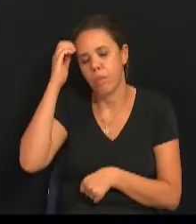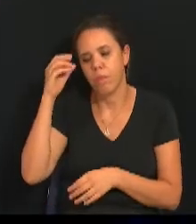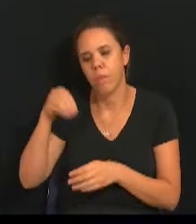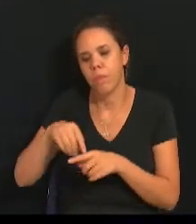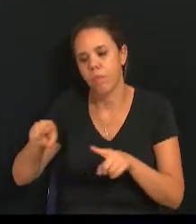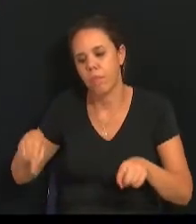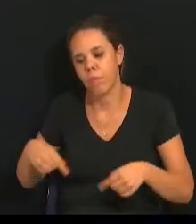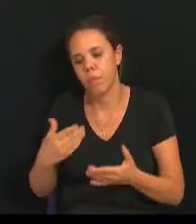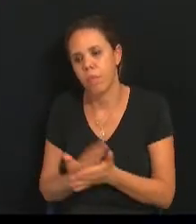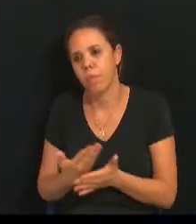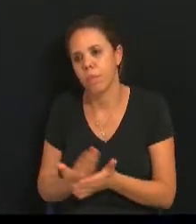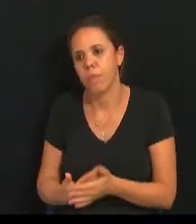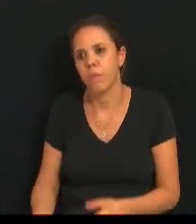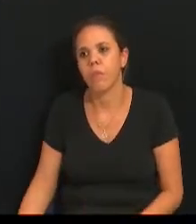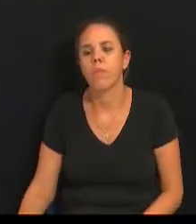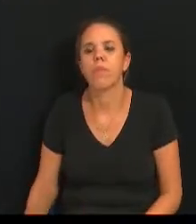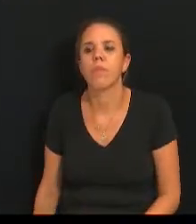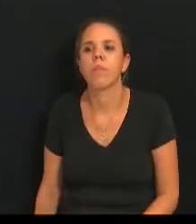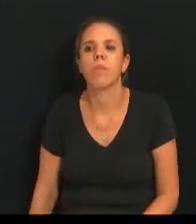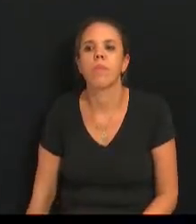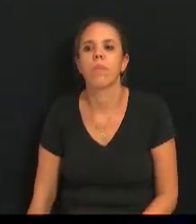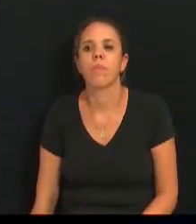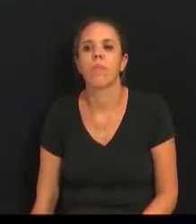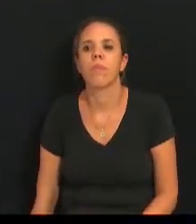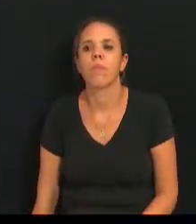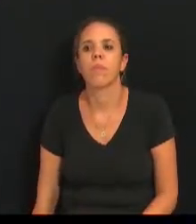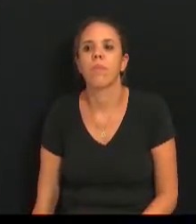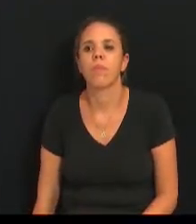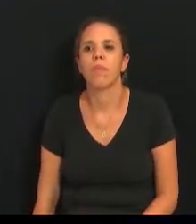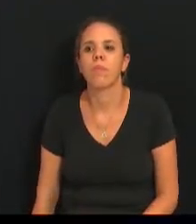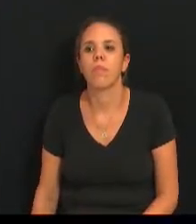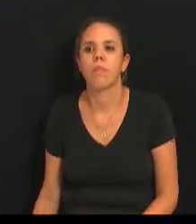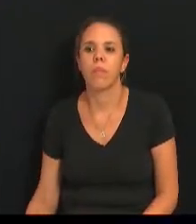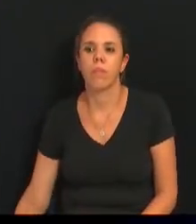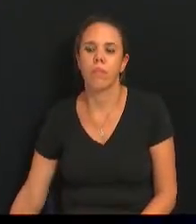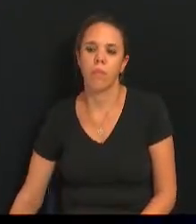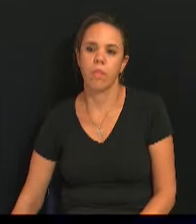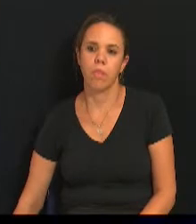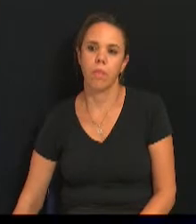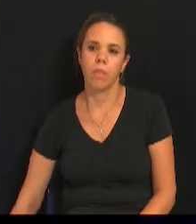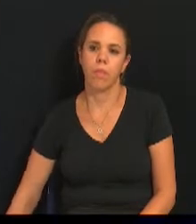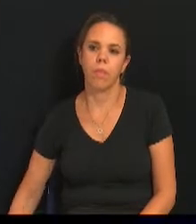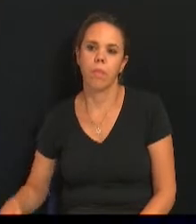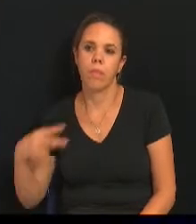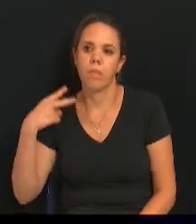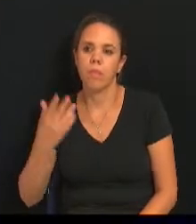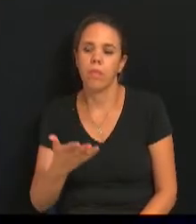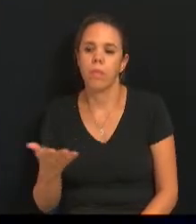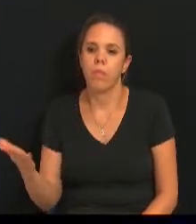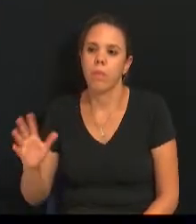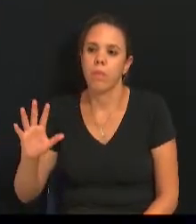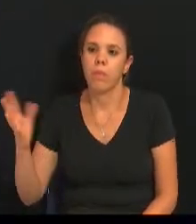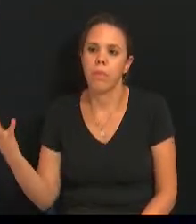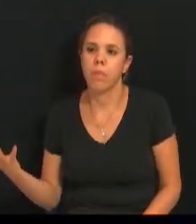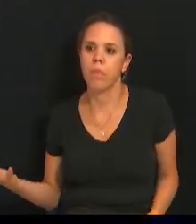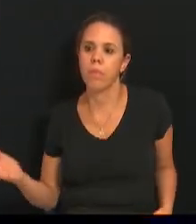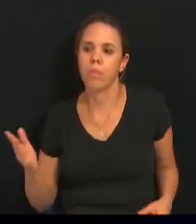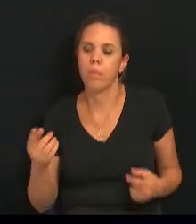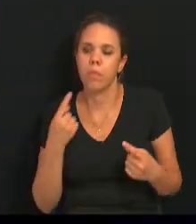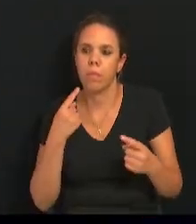aula, né? E por meio dos vereadores, né, aconteceu todos esses